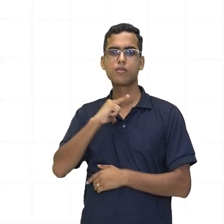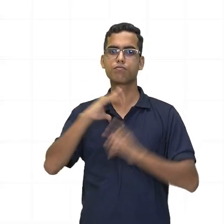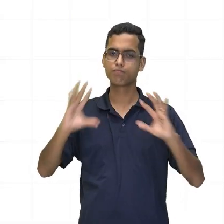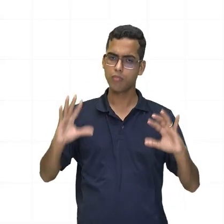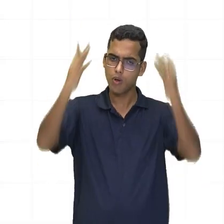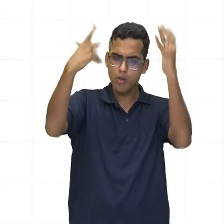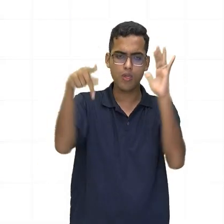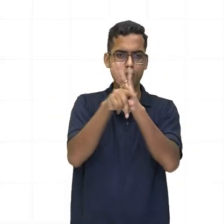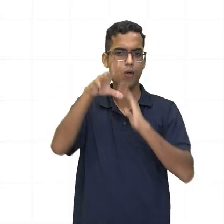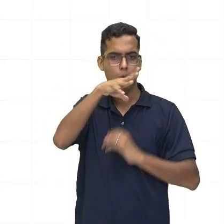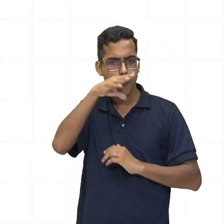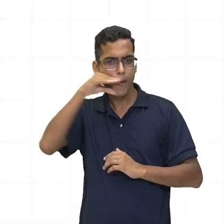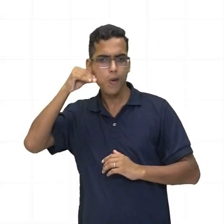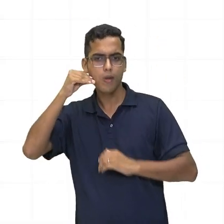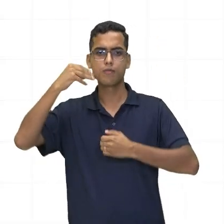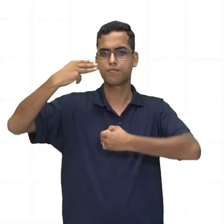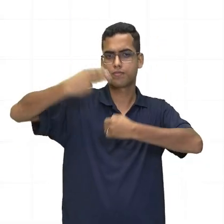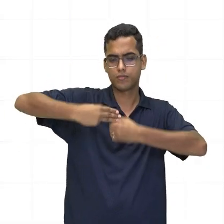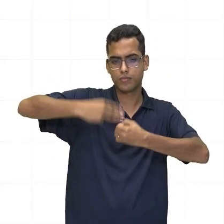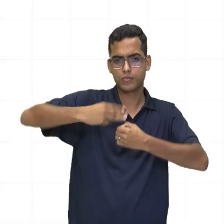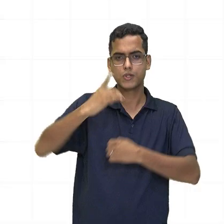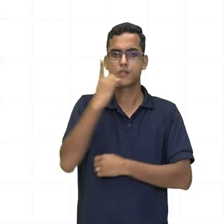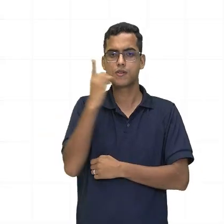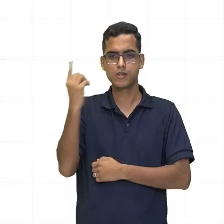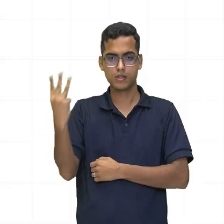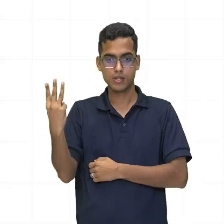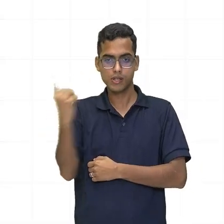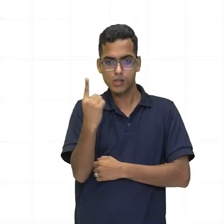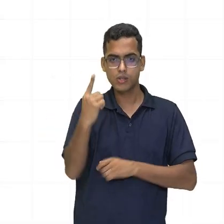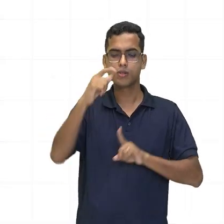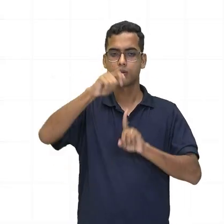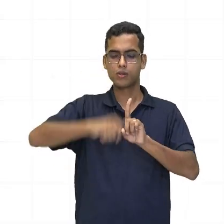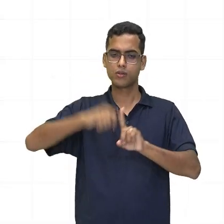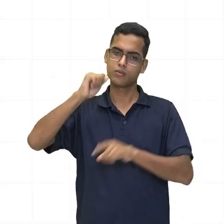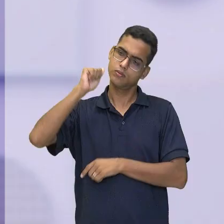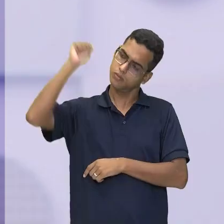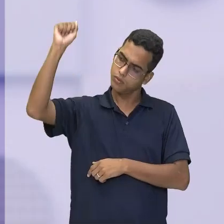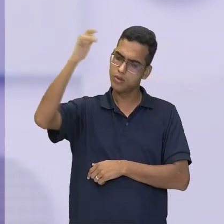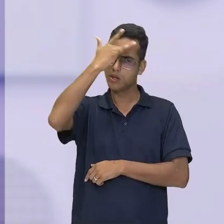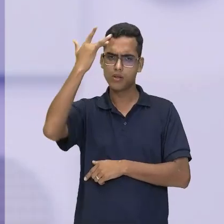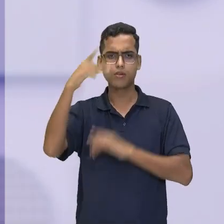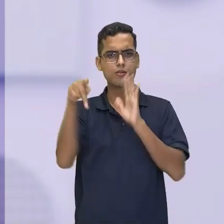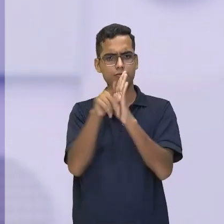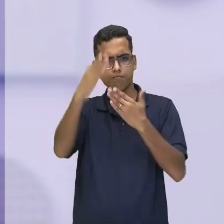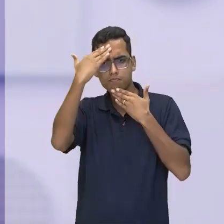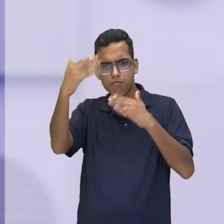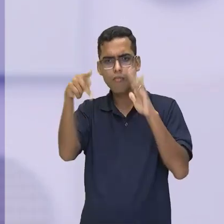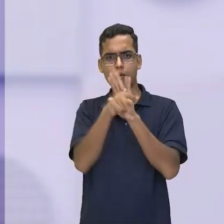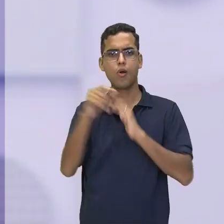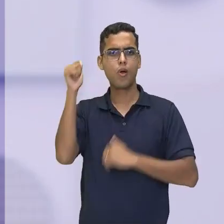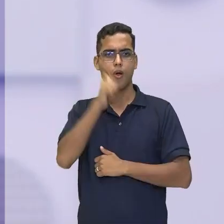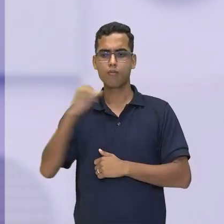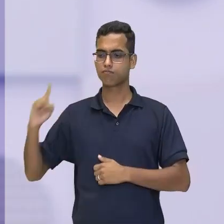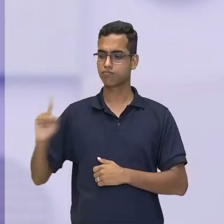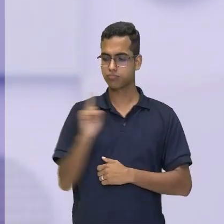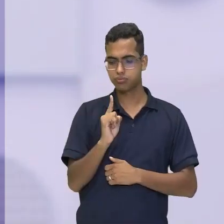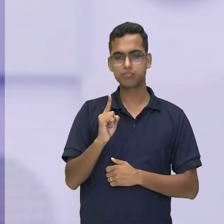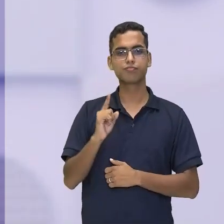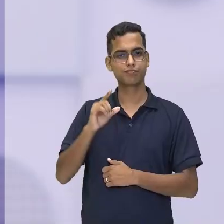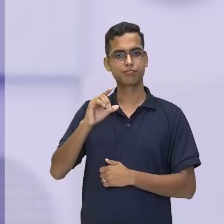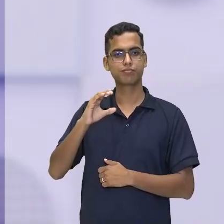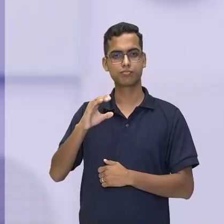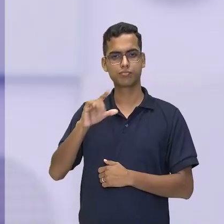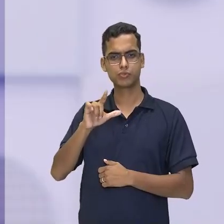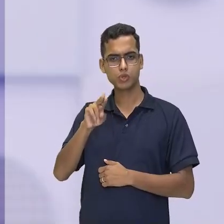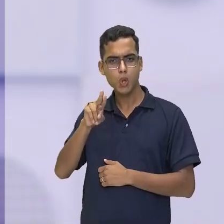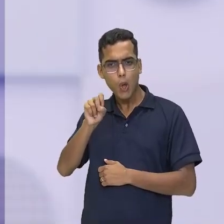de Lábrea. Olha que legal. O povo de Lábrea é grato, né? A defesa, a participação da Irmã Cleusa